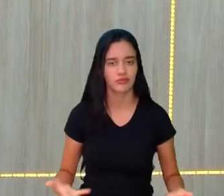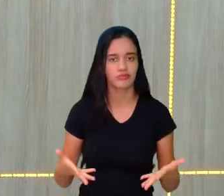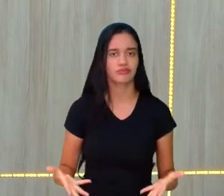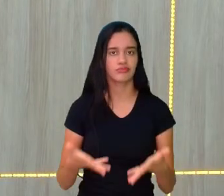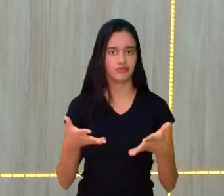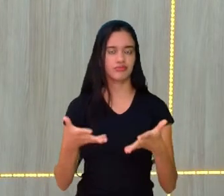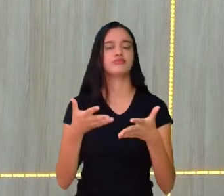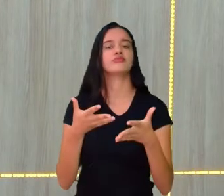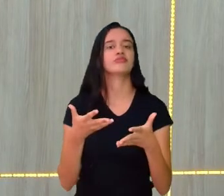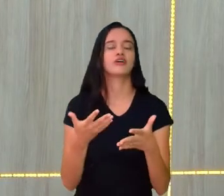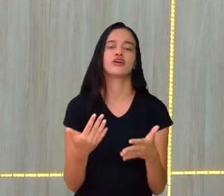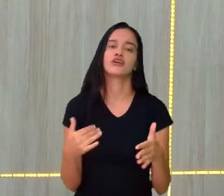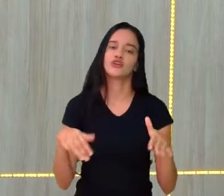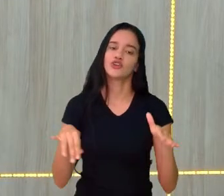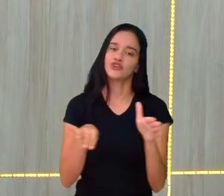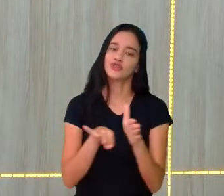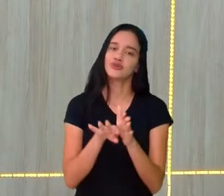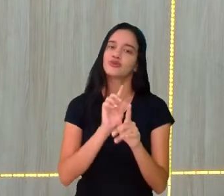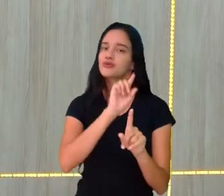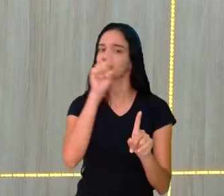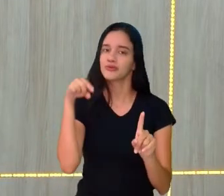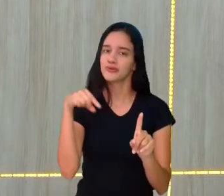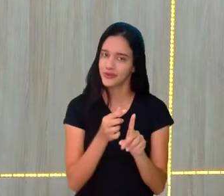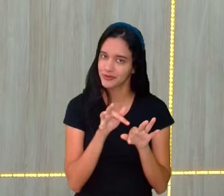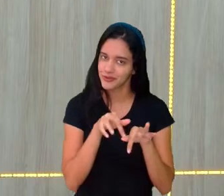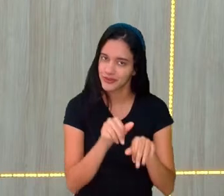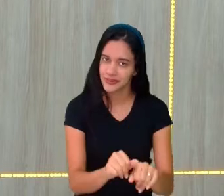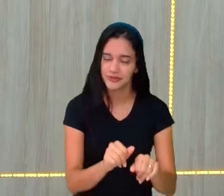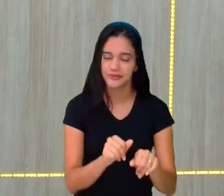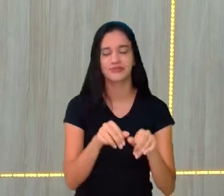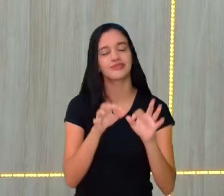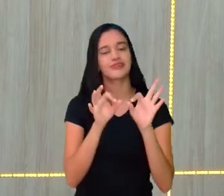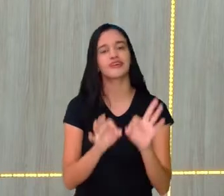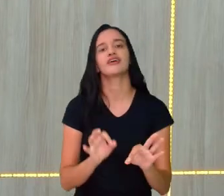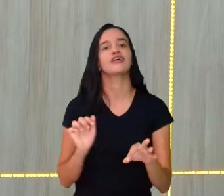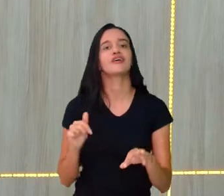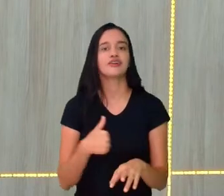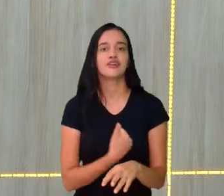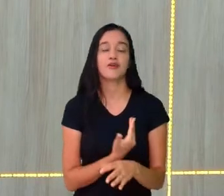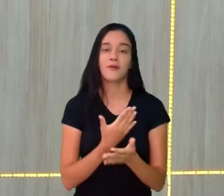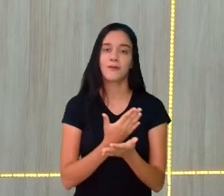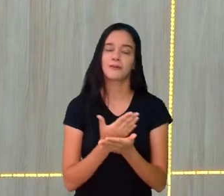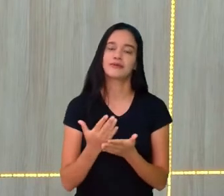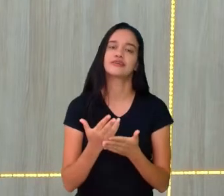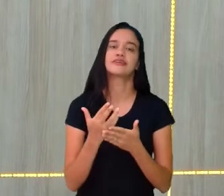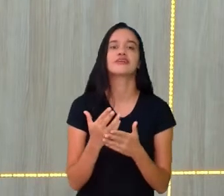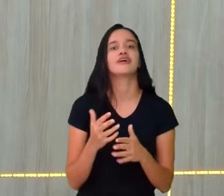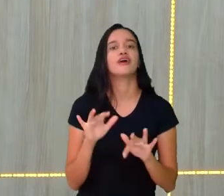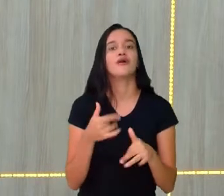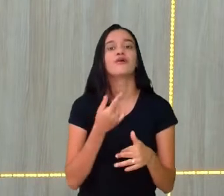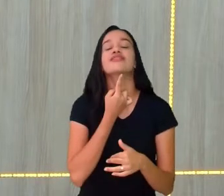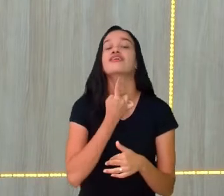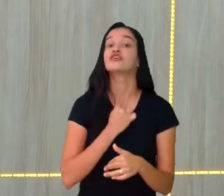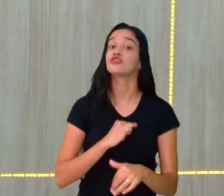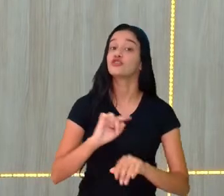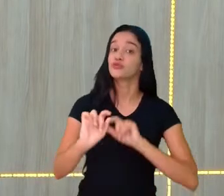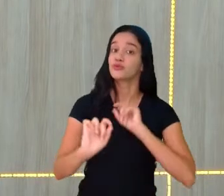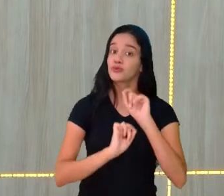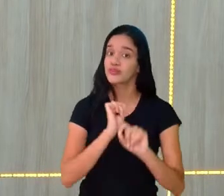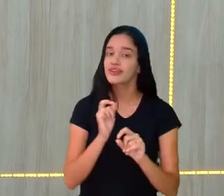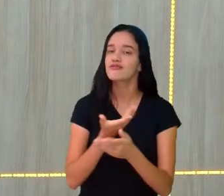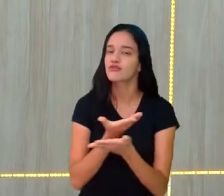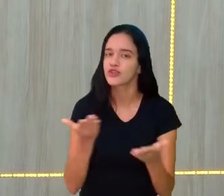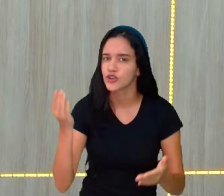que vocês cheguem até o final. Então a gente já quer começar a nossa aula desejando, né, que vocês